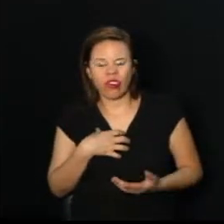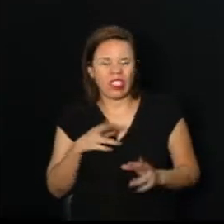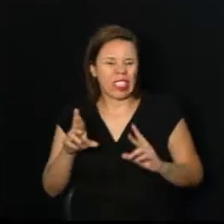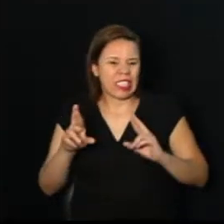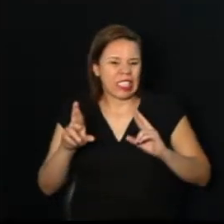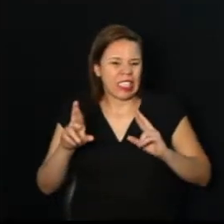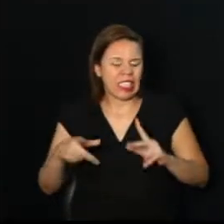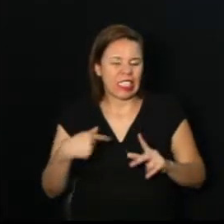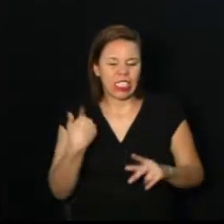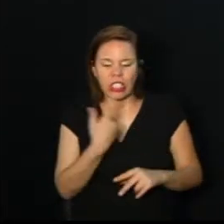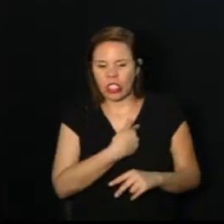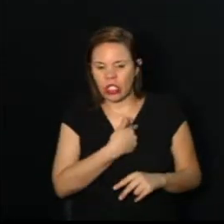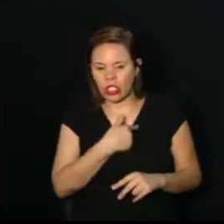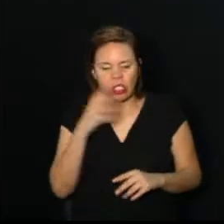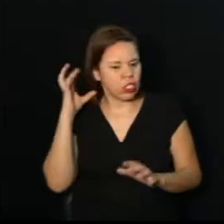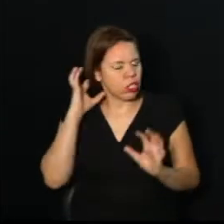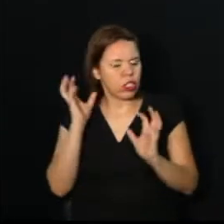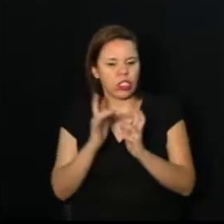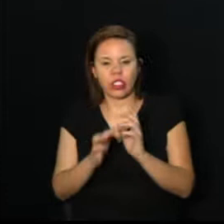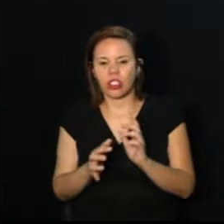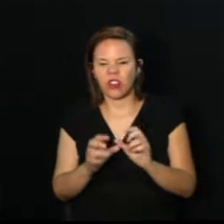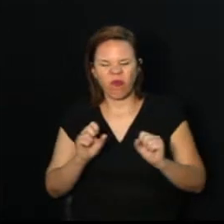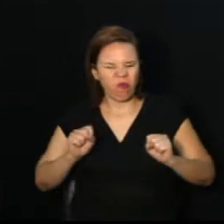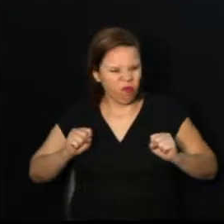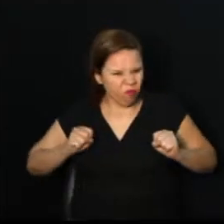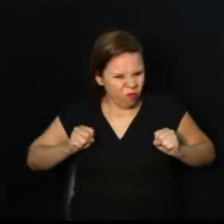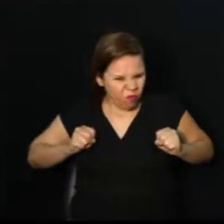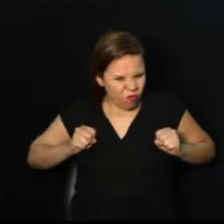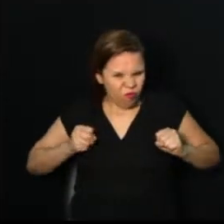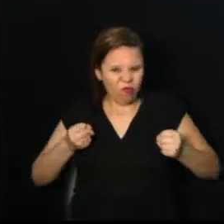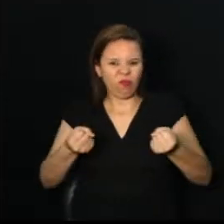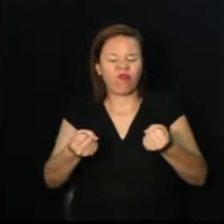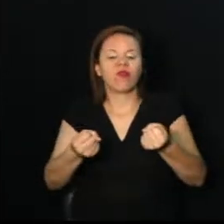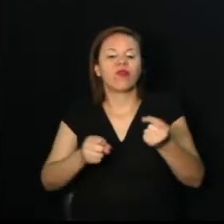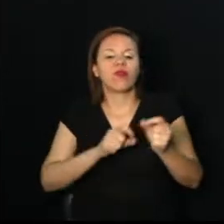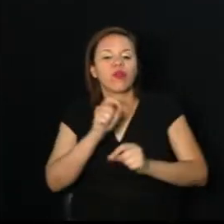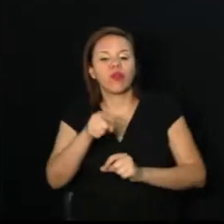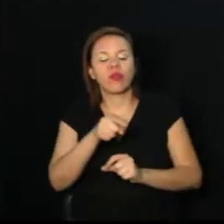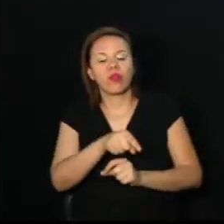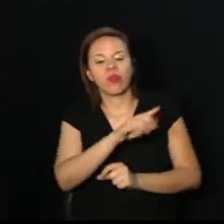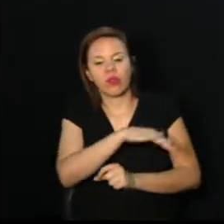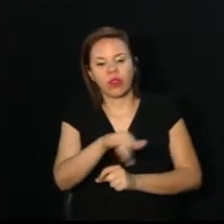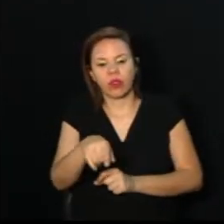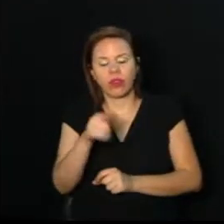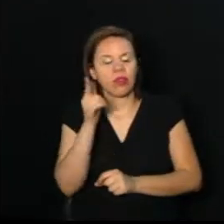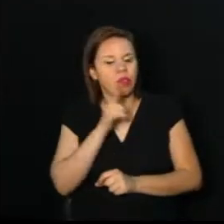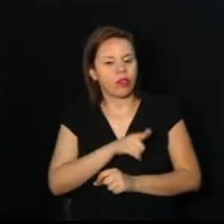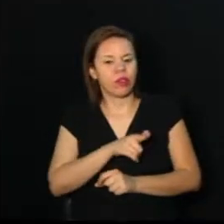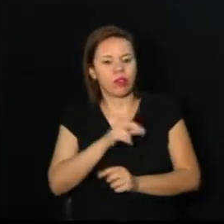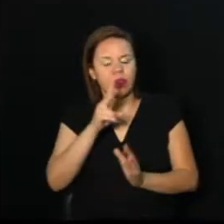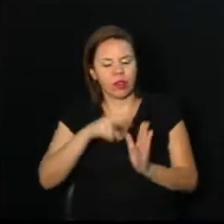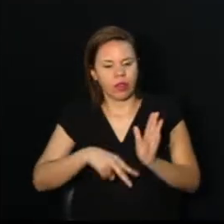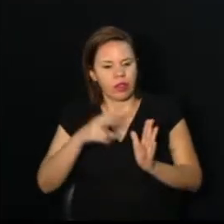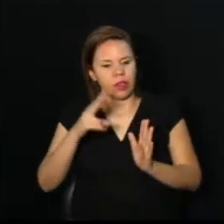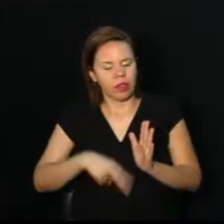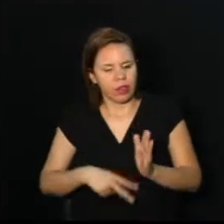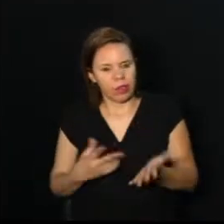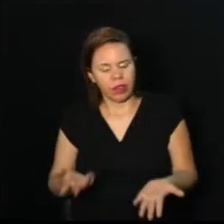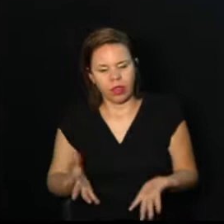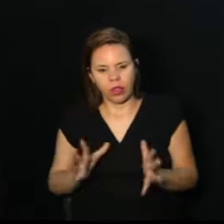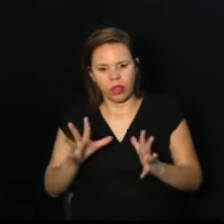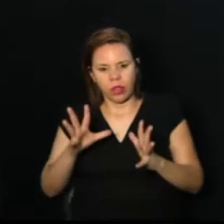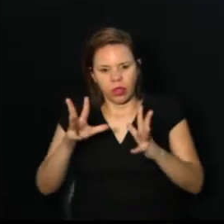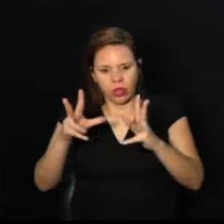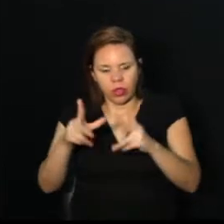diferente do nosso. Há um esforço para que essa criança consiga ler. Então,